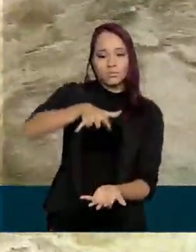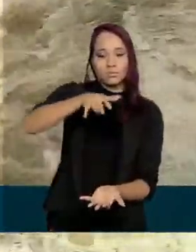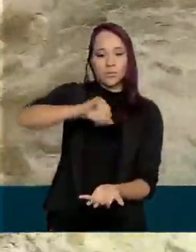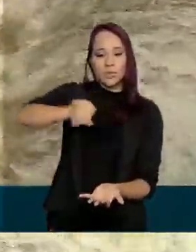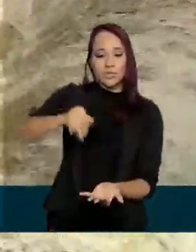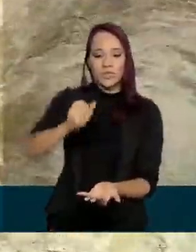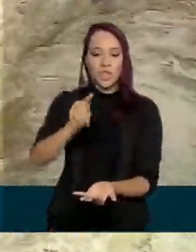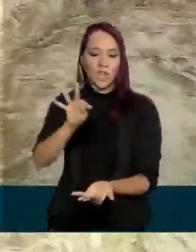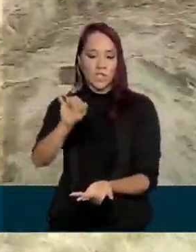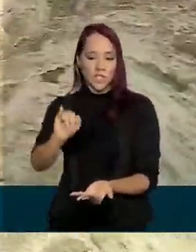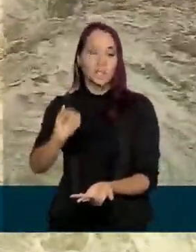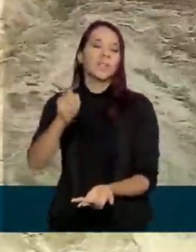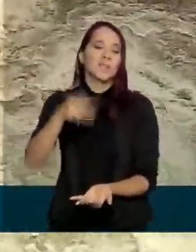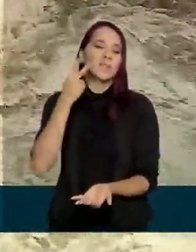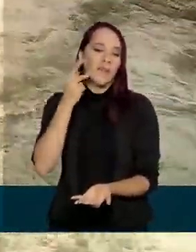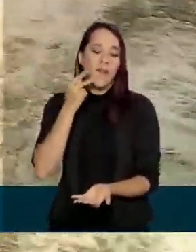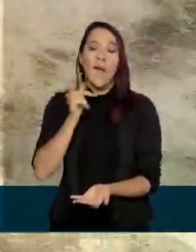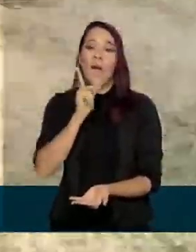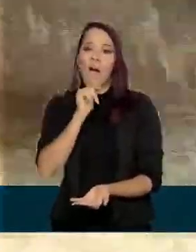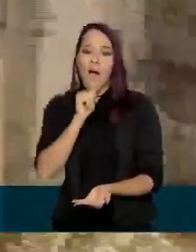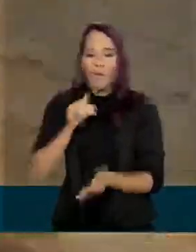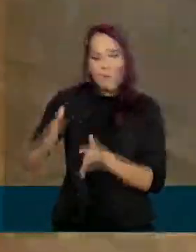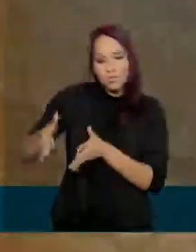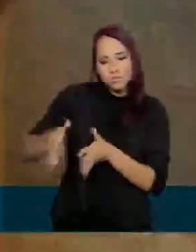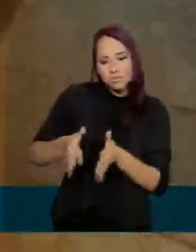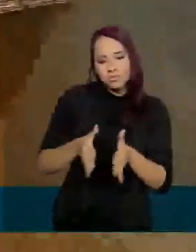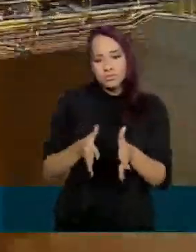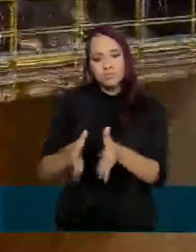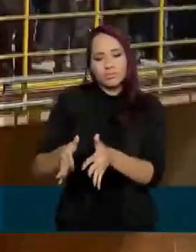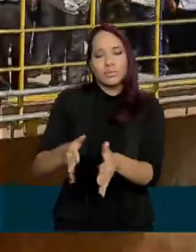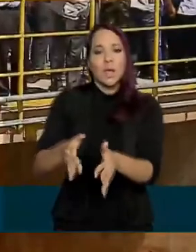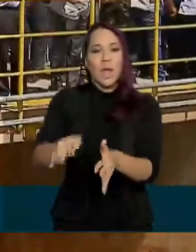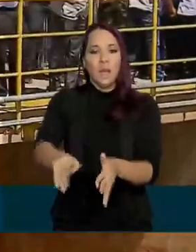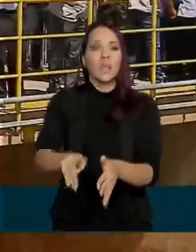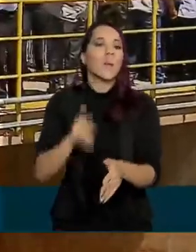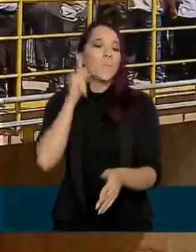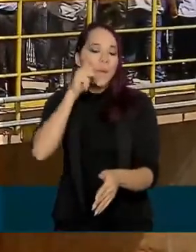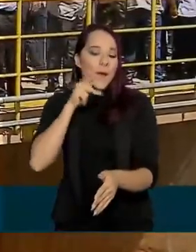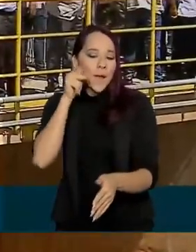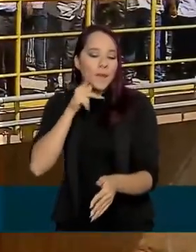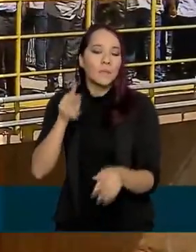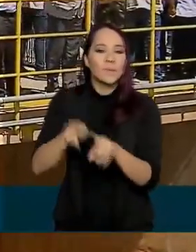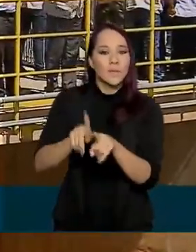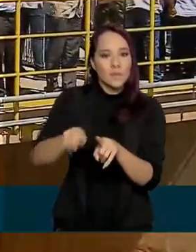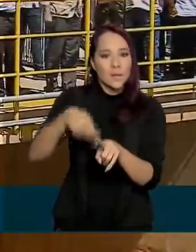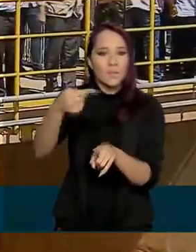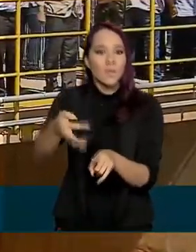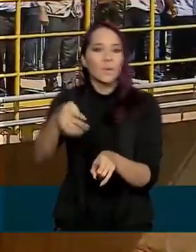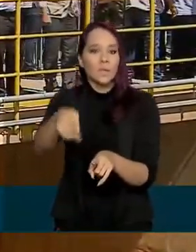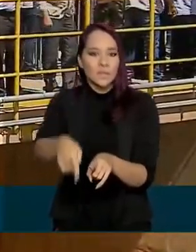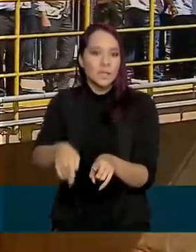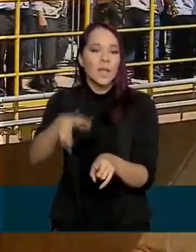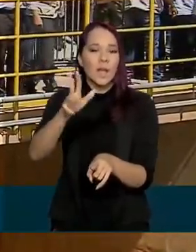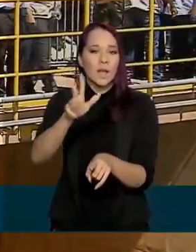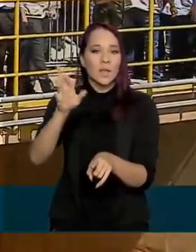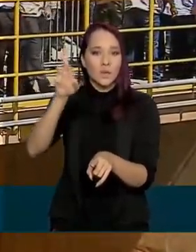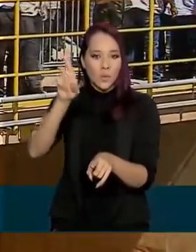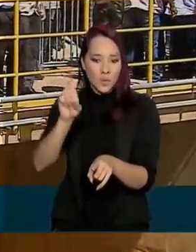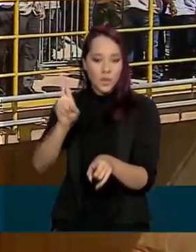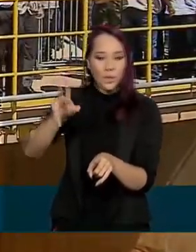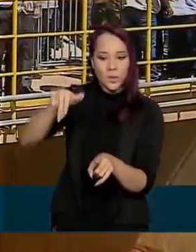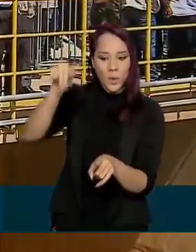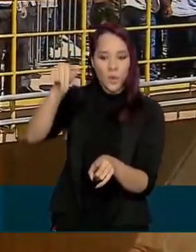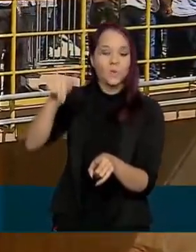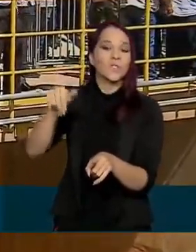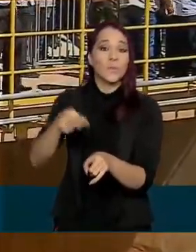a água segue então até a paraíba e ao rio grande do norte bom depois